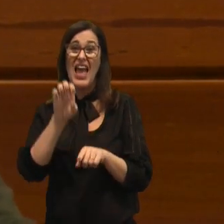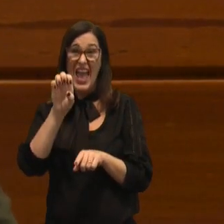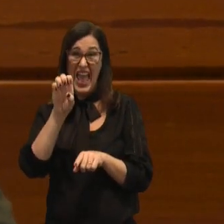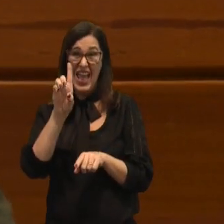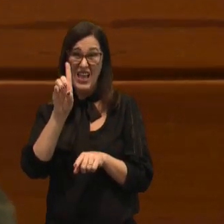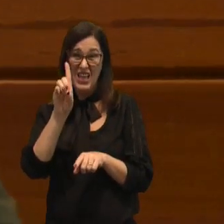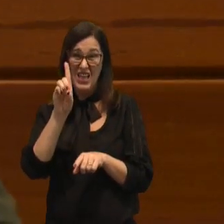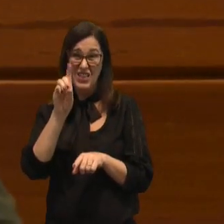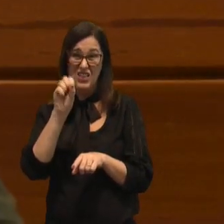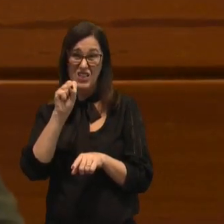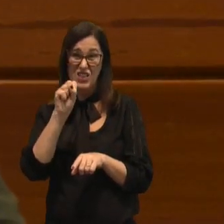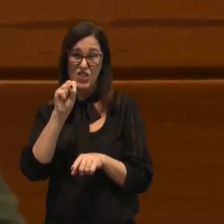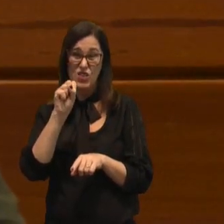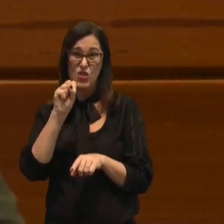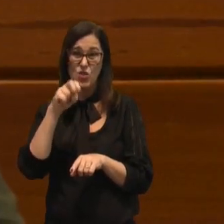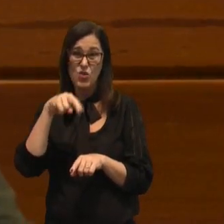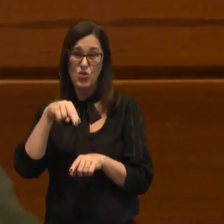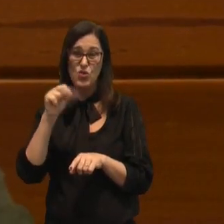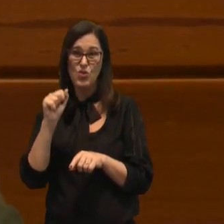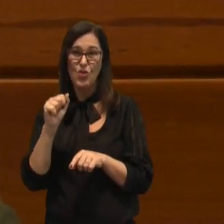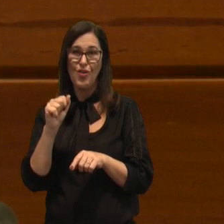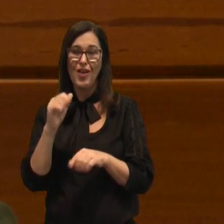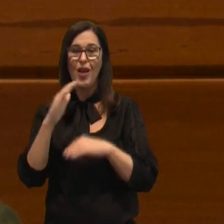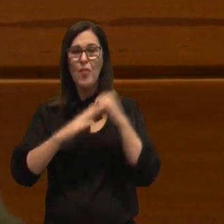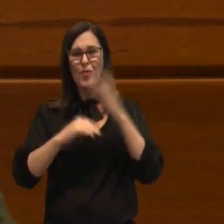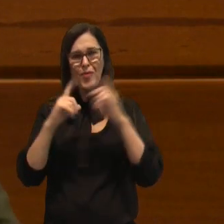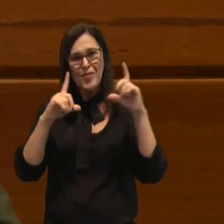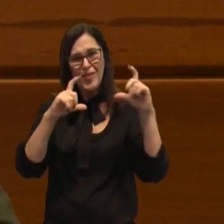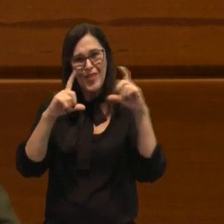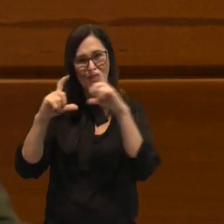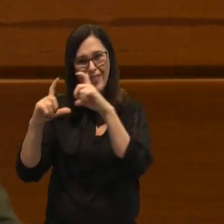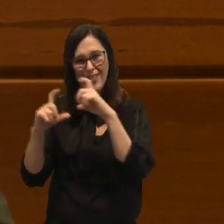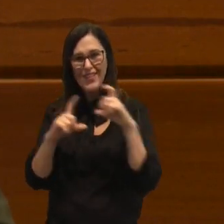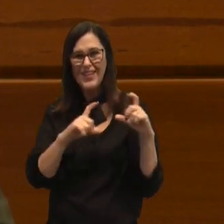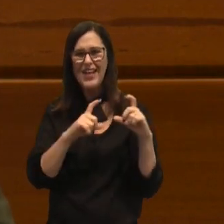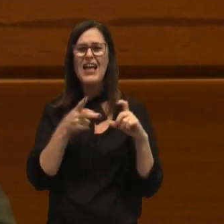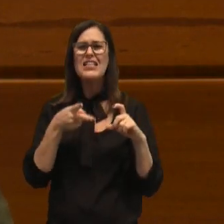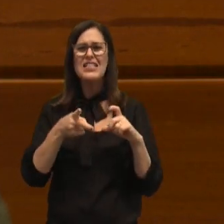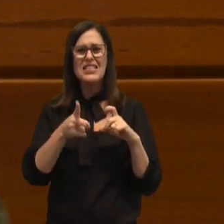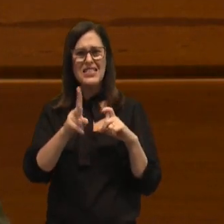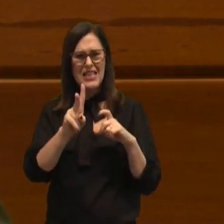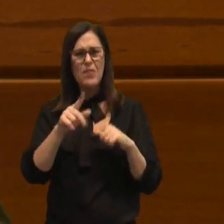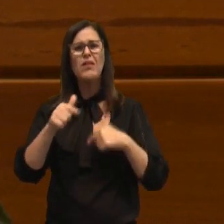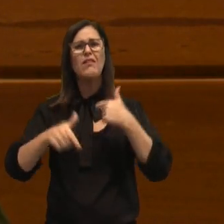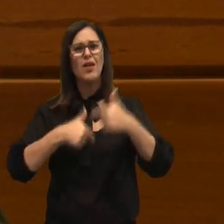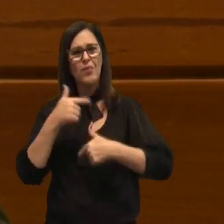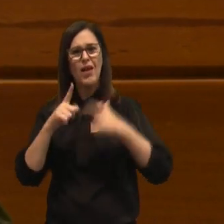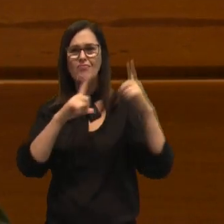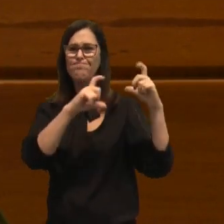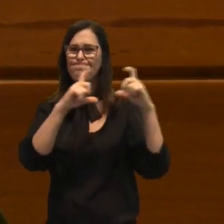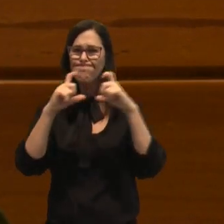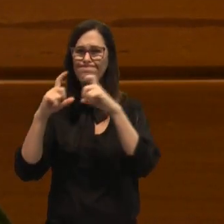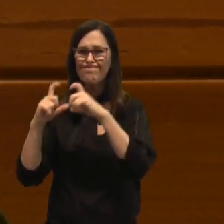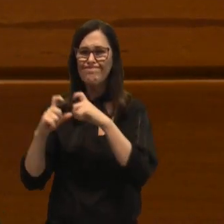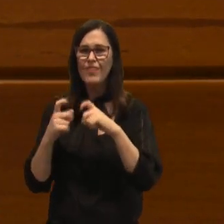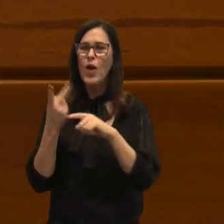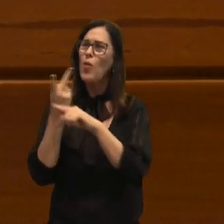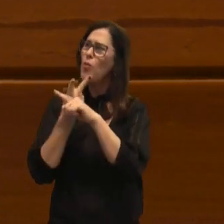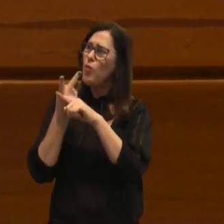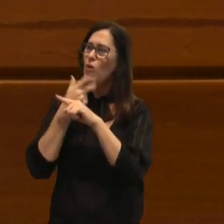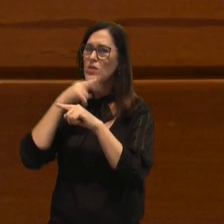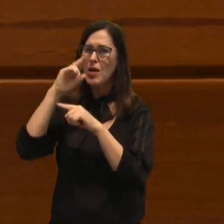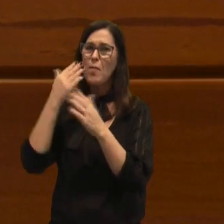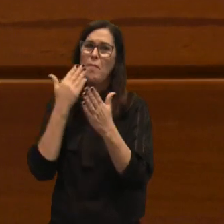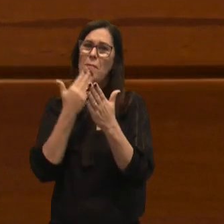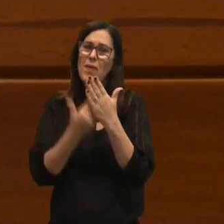nosso fotógrafo, que chamamos de o nosso fotógrafo oficial, porque sempre quando está em serviço, ele busca o Senhor, perdeu a